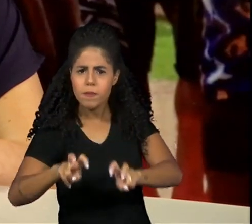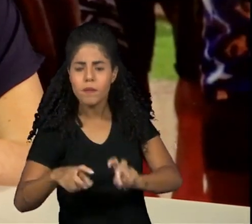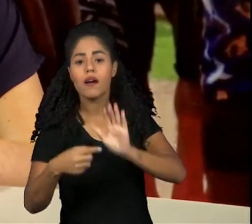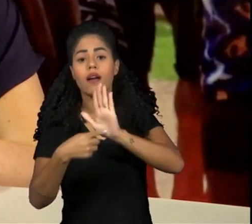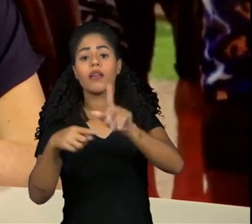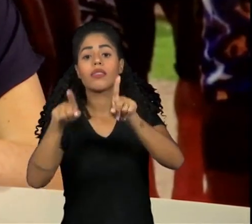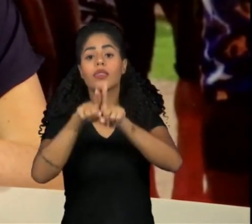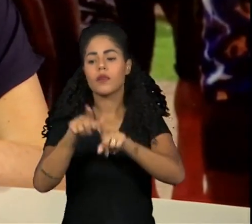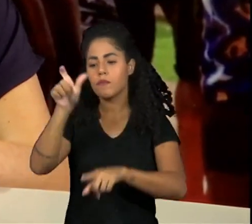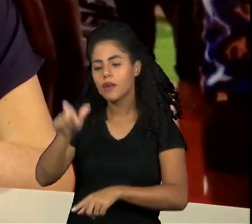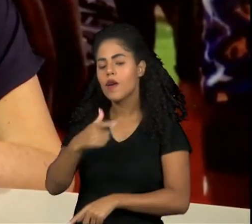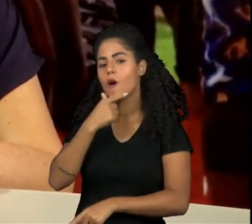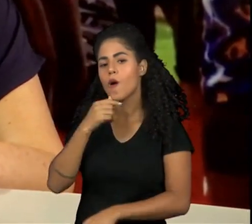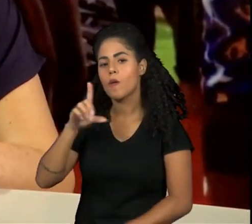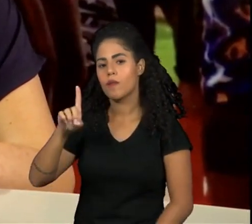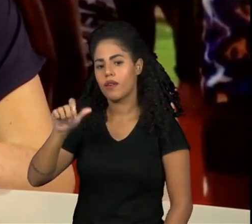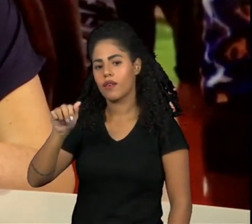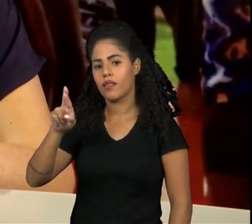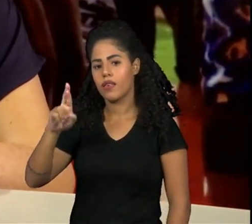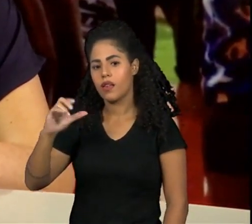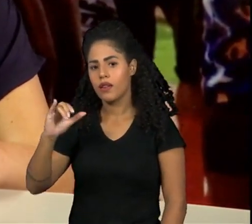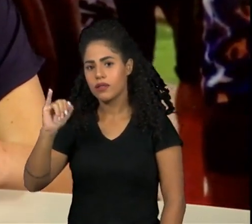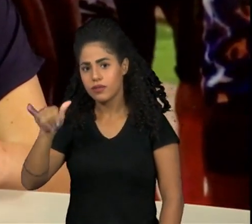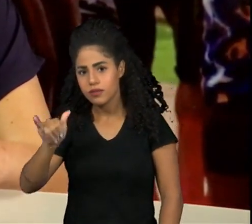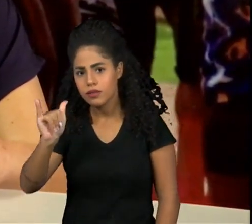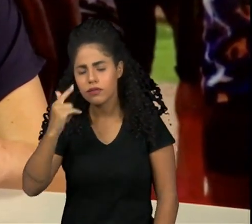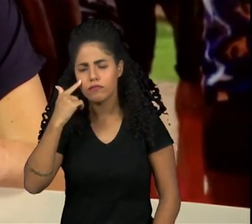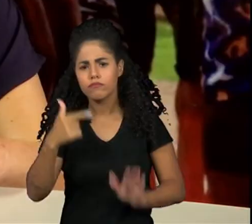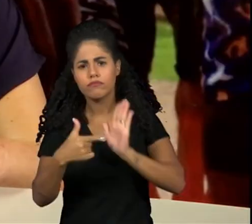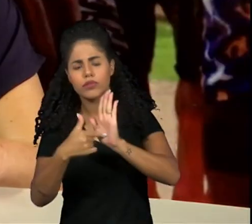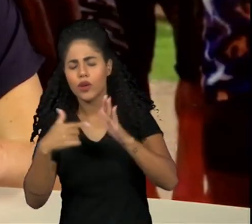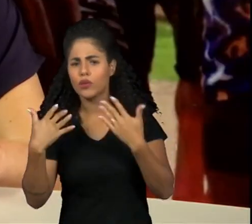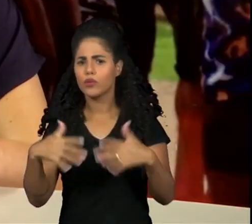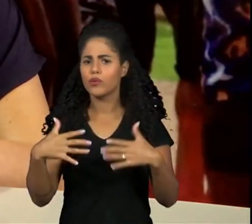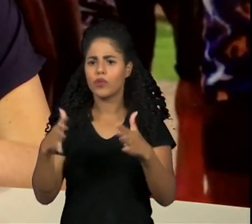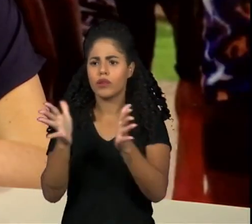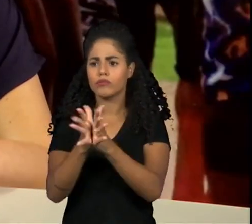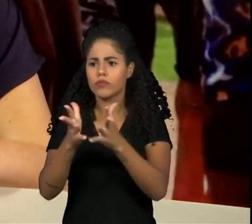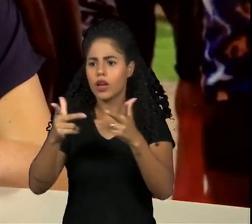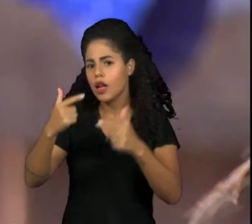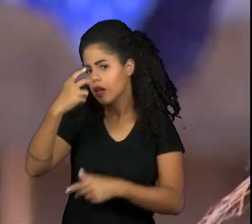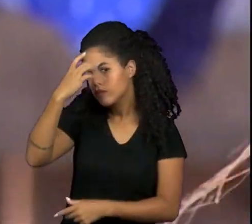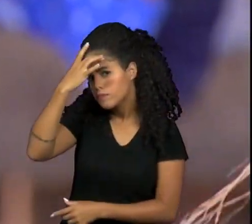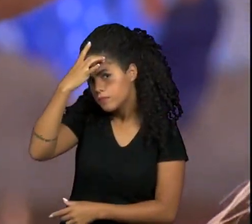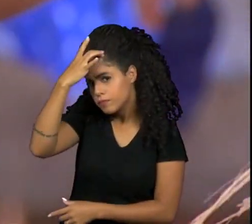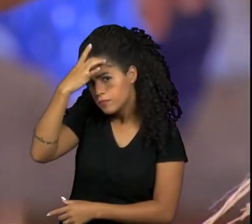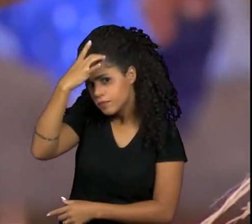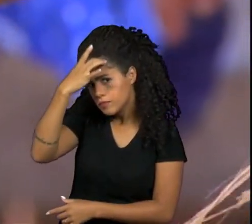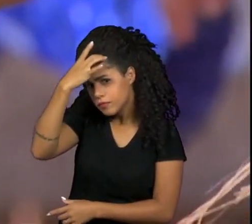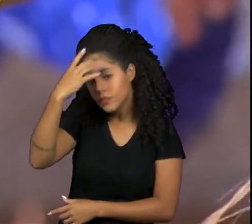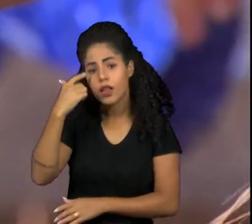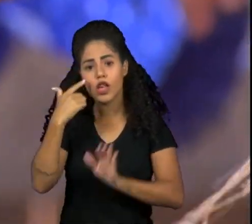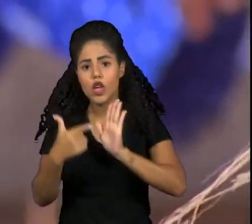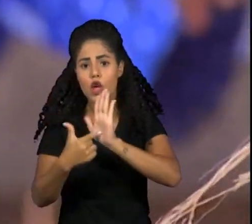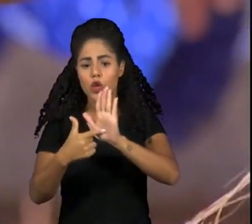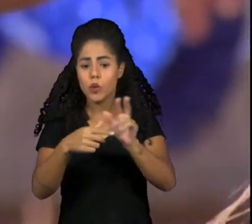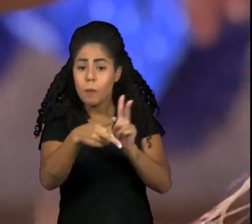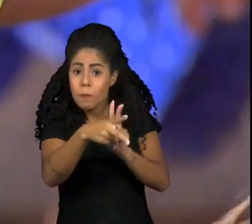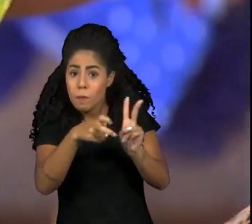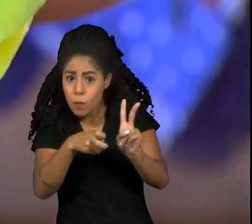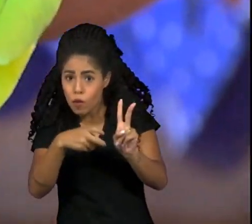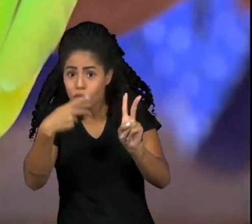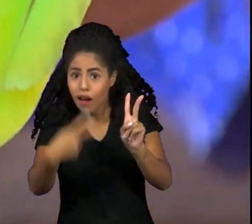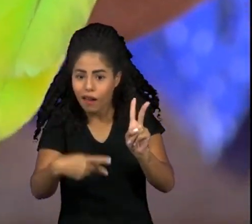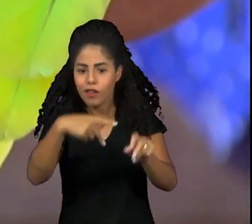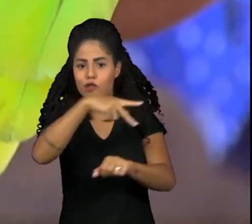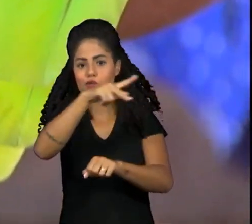Darcy, eles são um dos mais eminentes plumistas dos povos indígenas do Brasil,